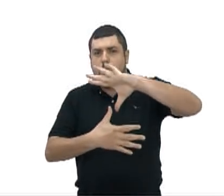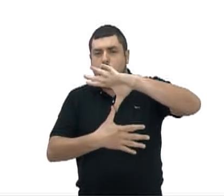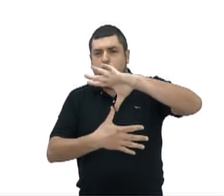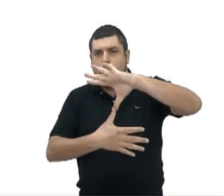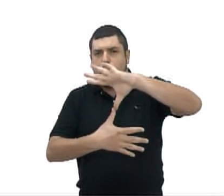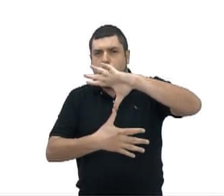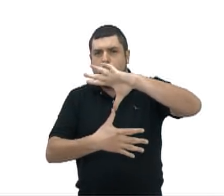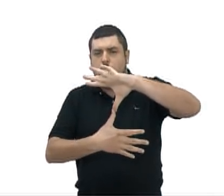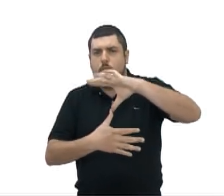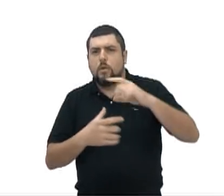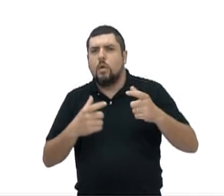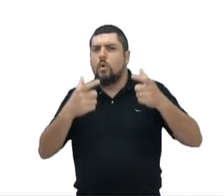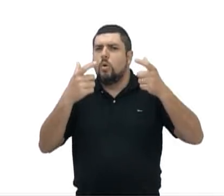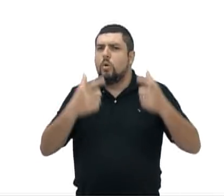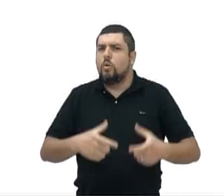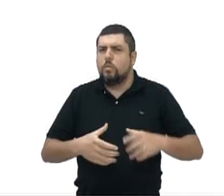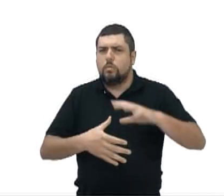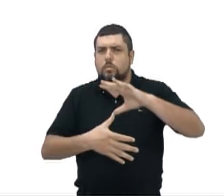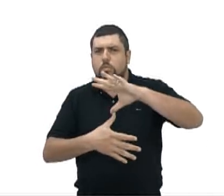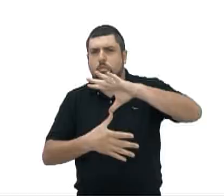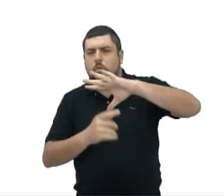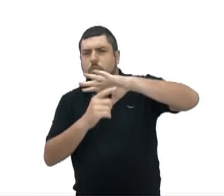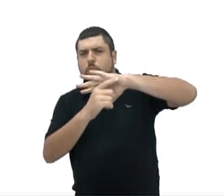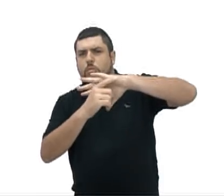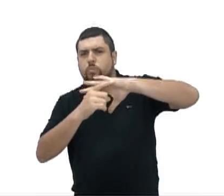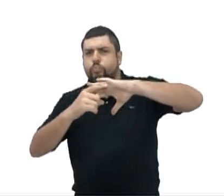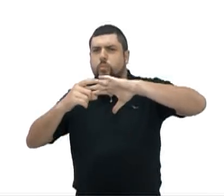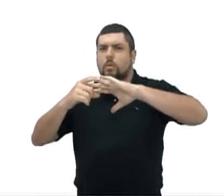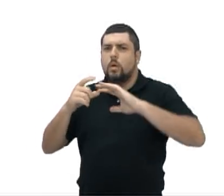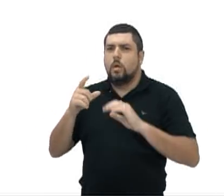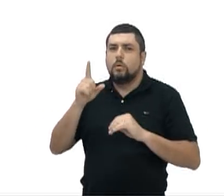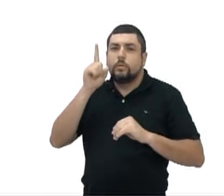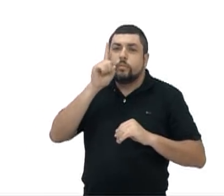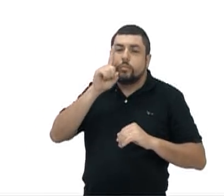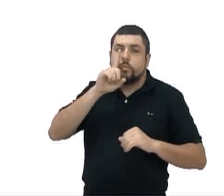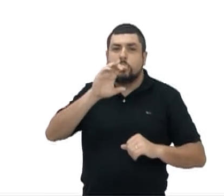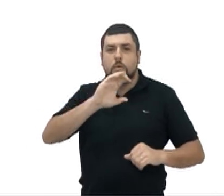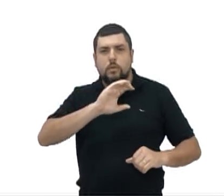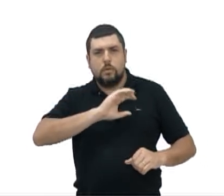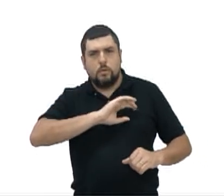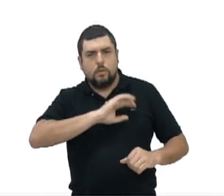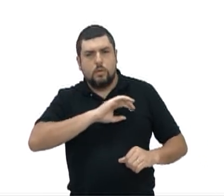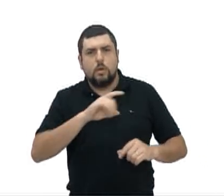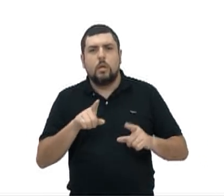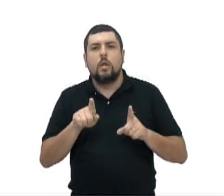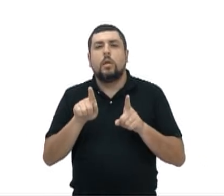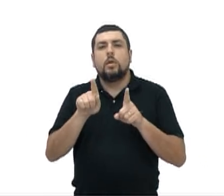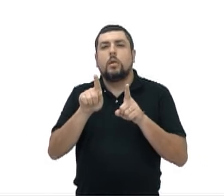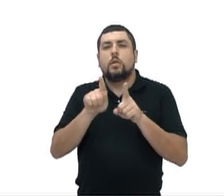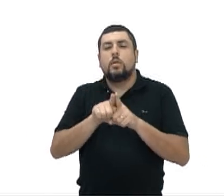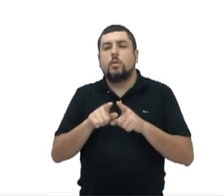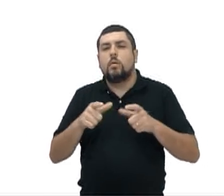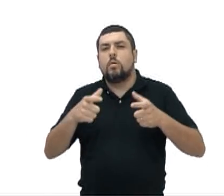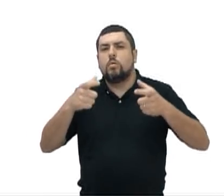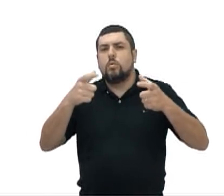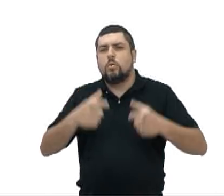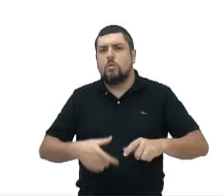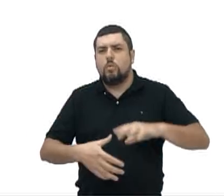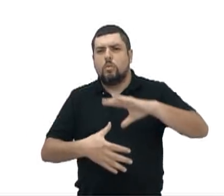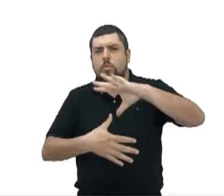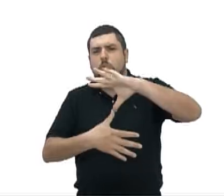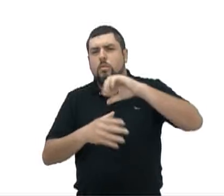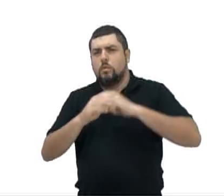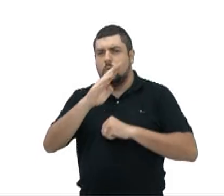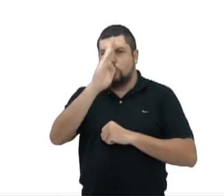está presente em parte dos Estados Unidos e do Canadá, também na região do litoral da América do Sul,